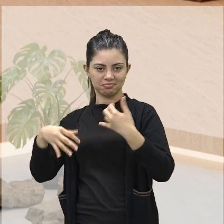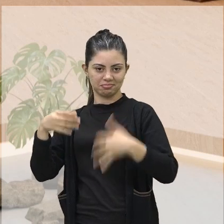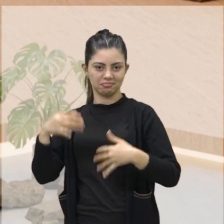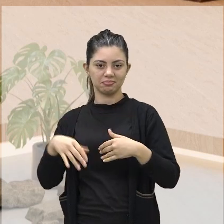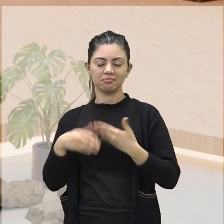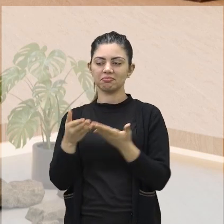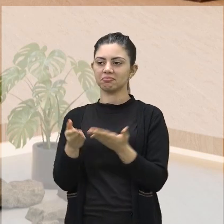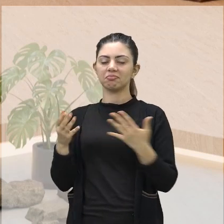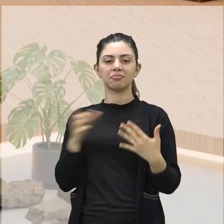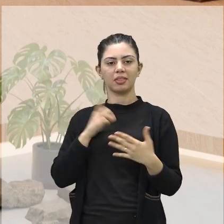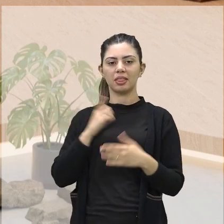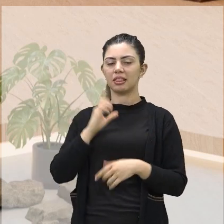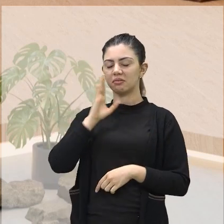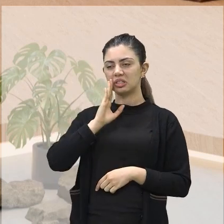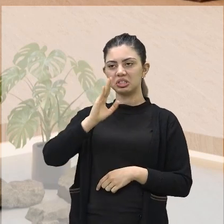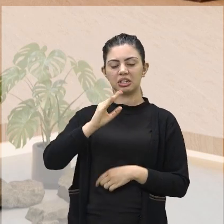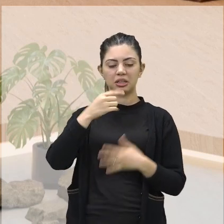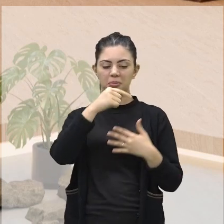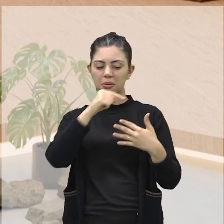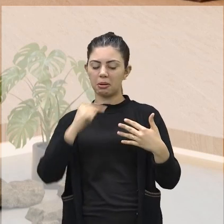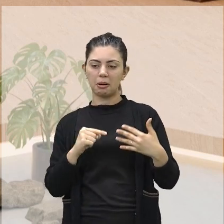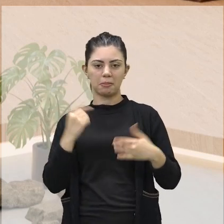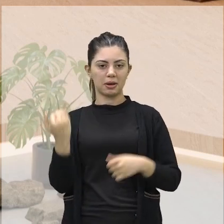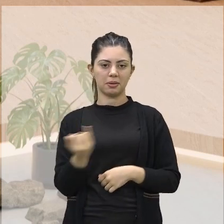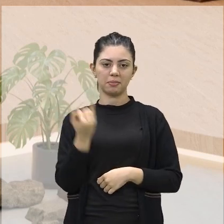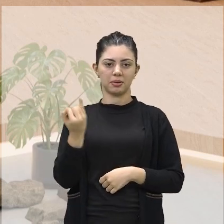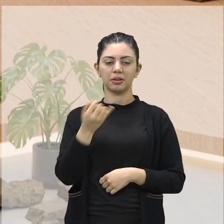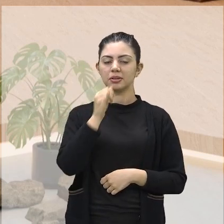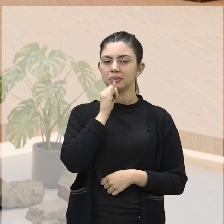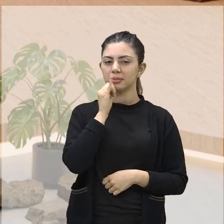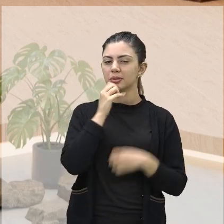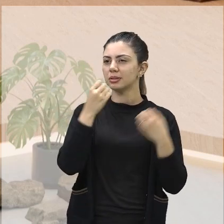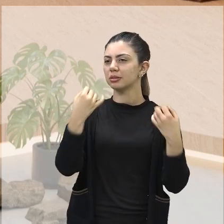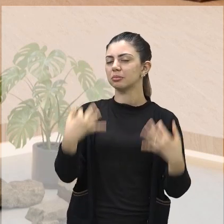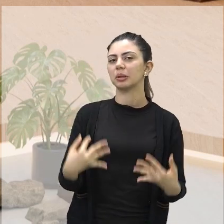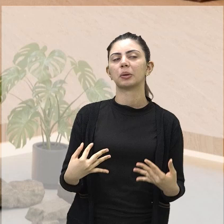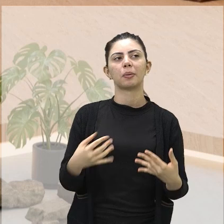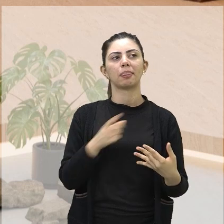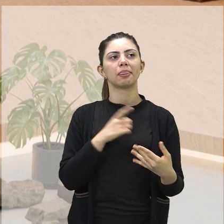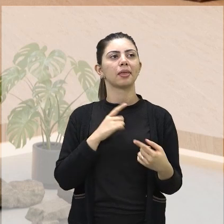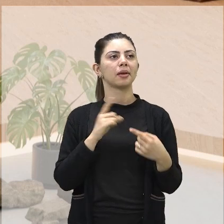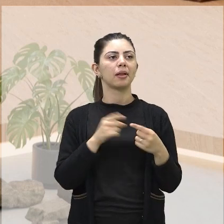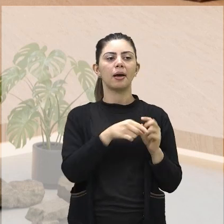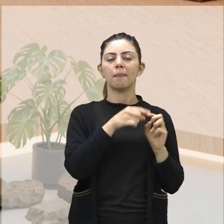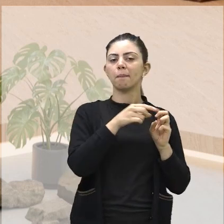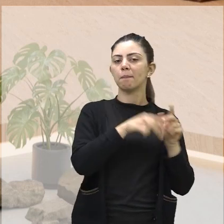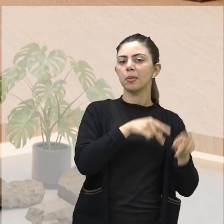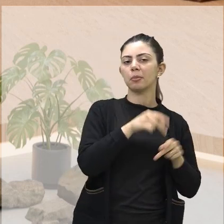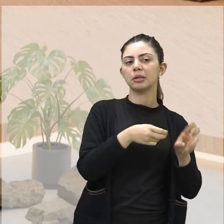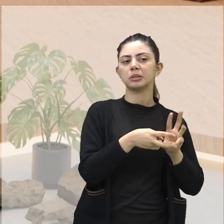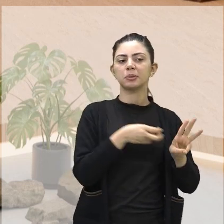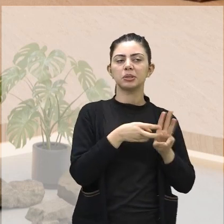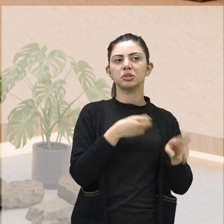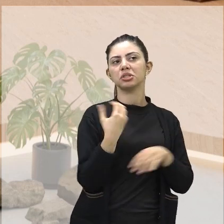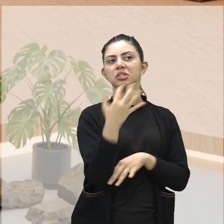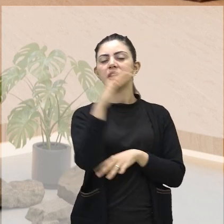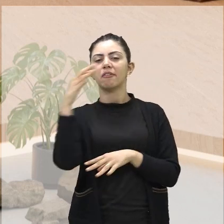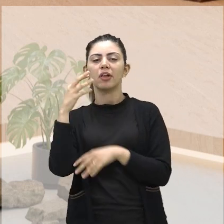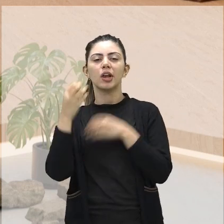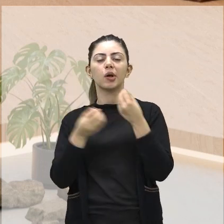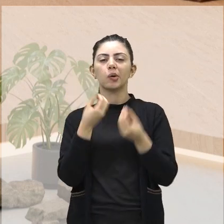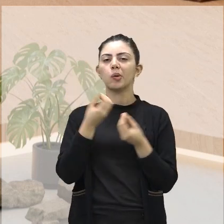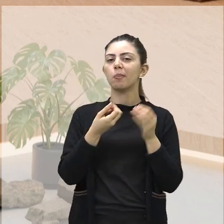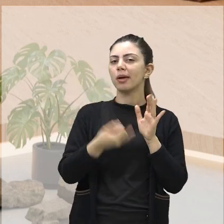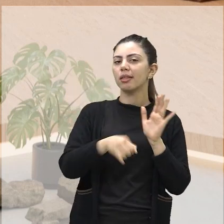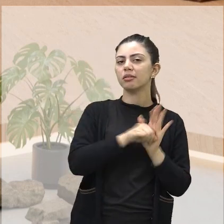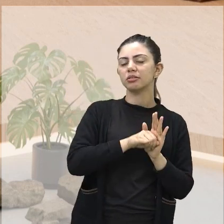senhora foi cirúrgica em pontos importantes aqui, como, por exemplo, falar da relação dos povos indígenas com a floresta, de como a identidade